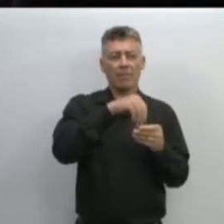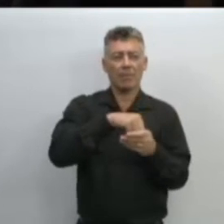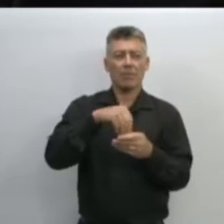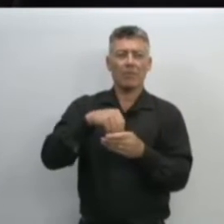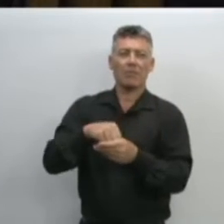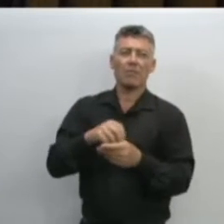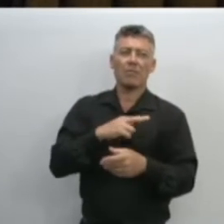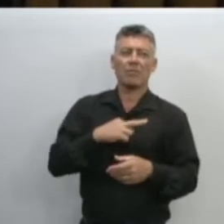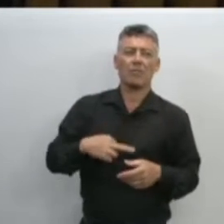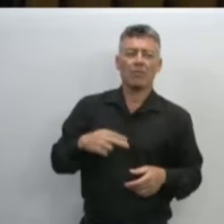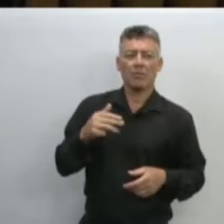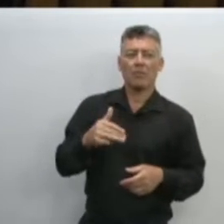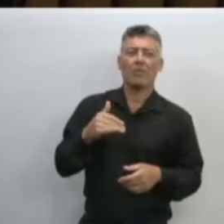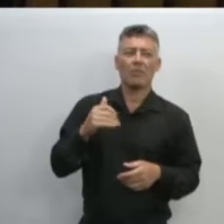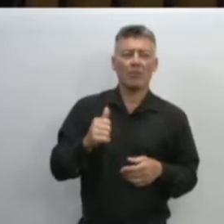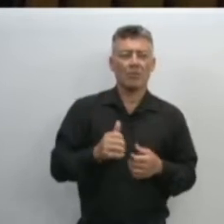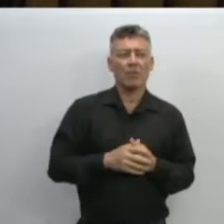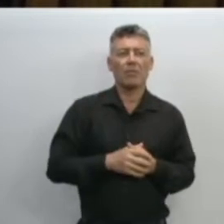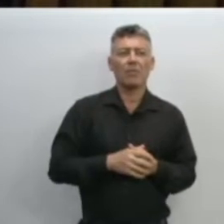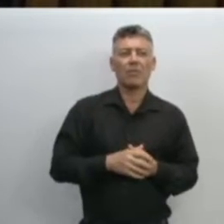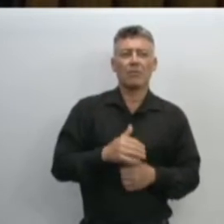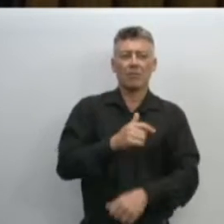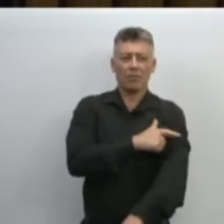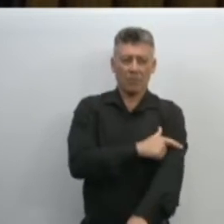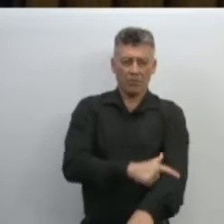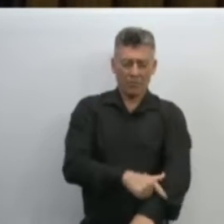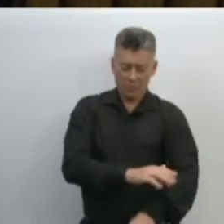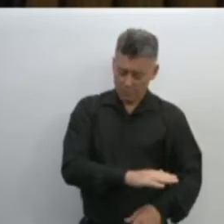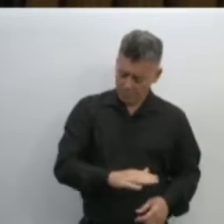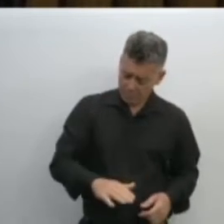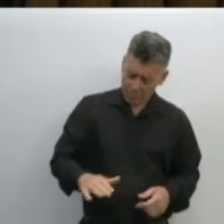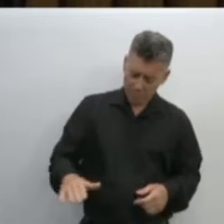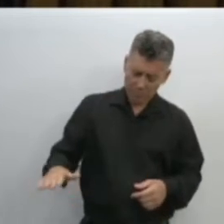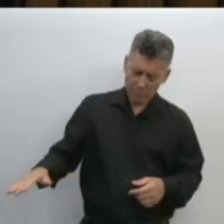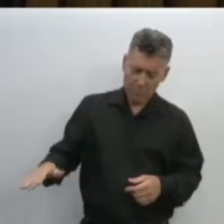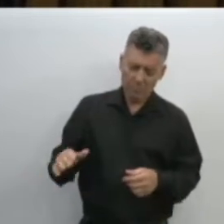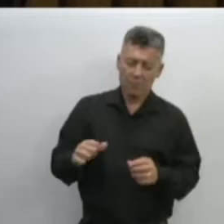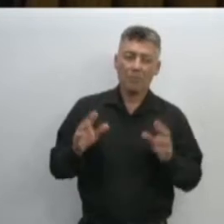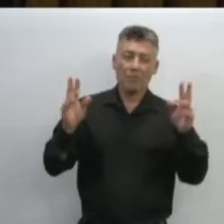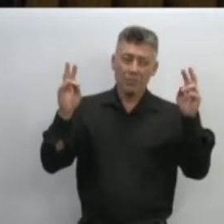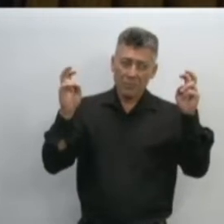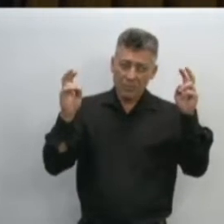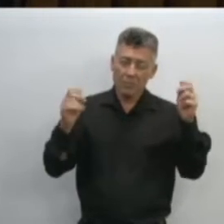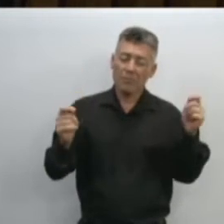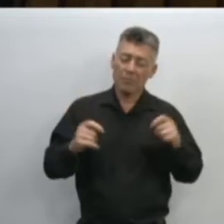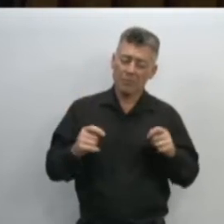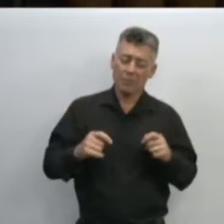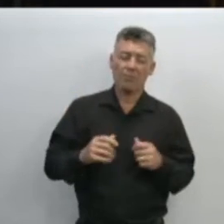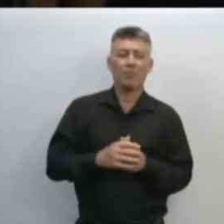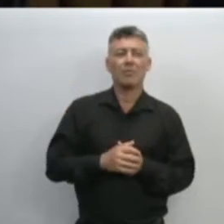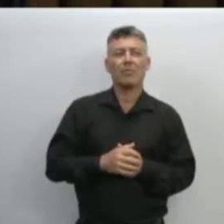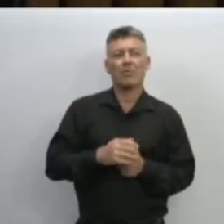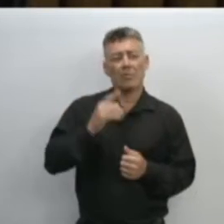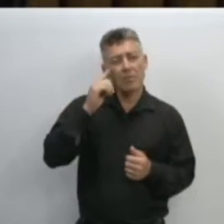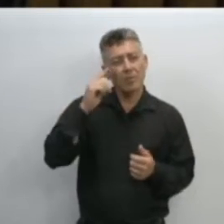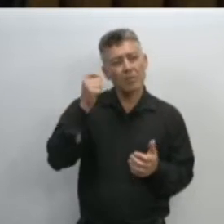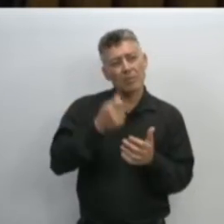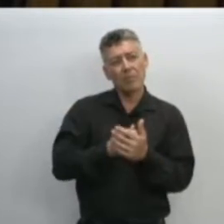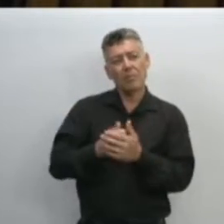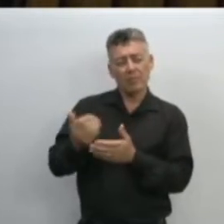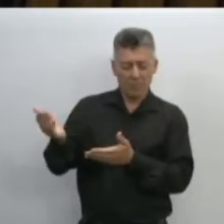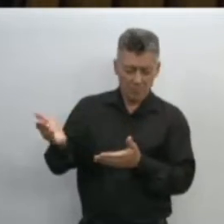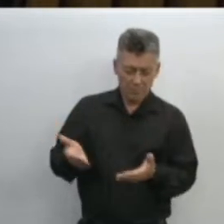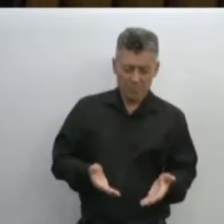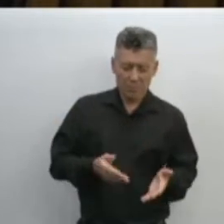da vereadora Nina Souza sobre a questão da educação infantil deste município, destacando a necessidade dos edis convidar a